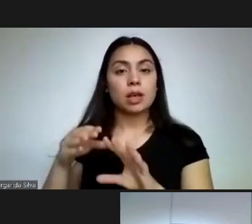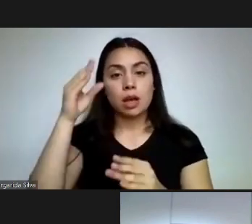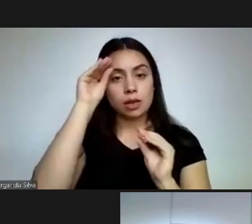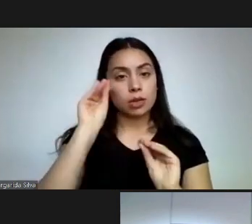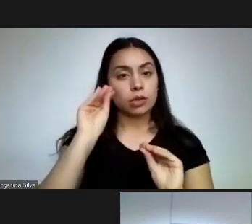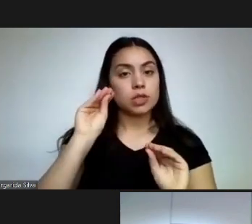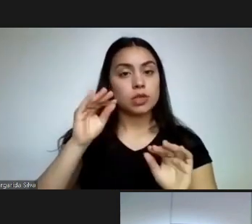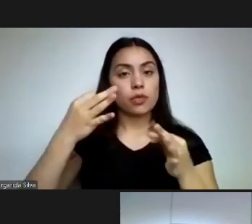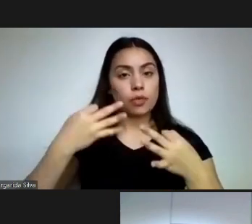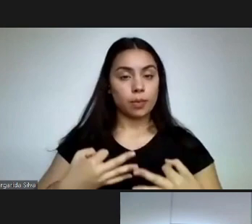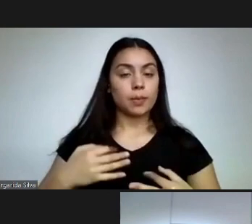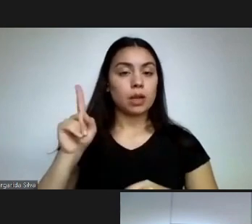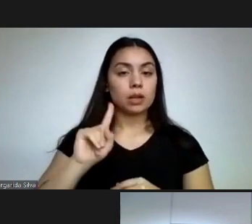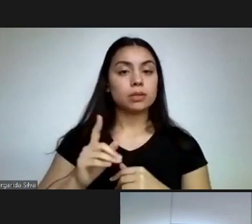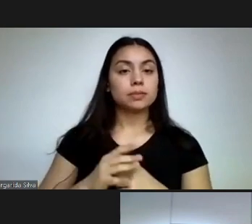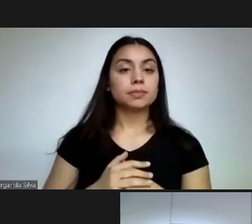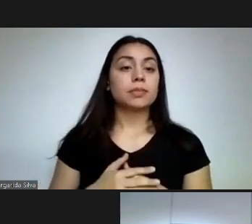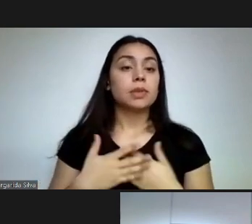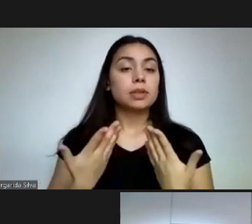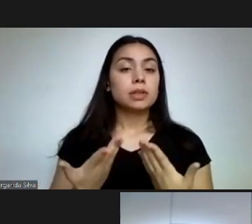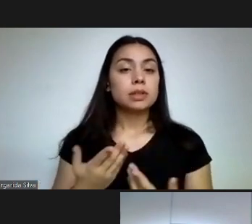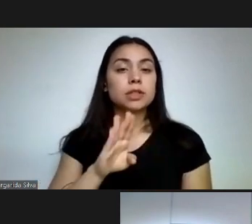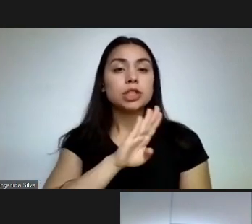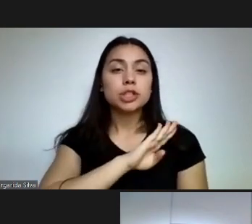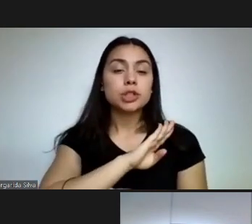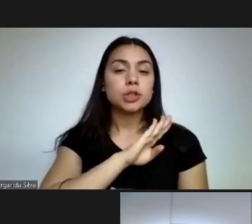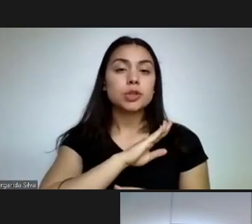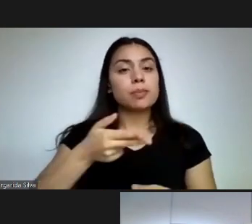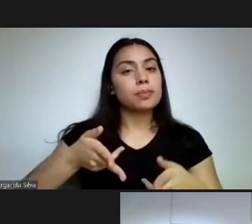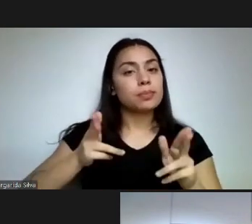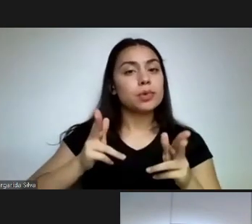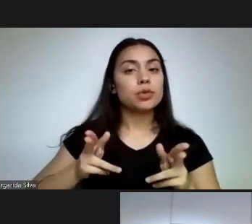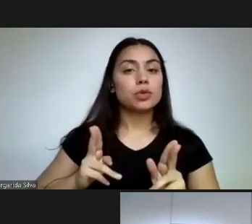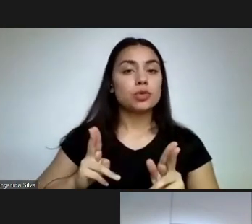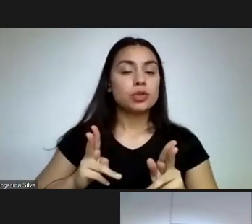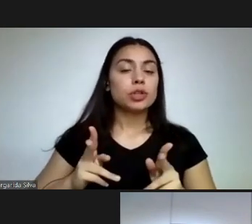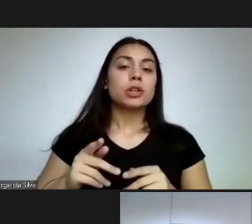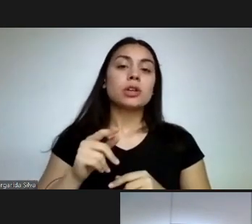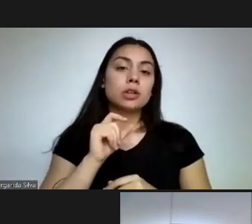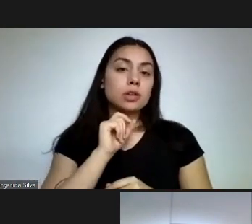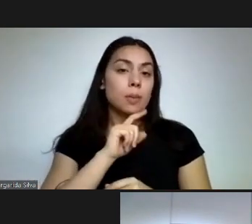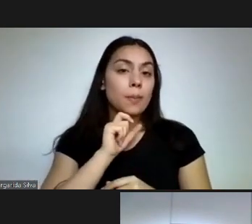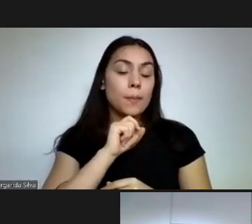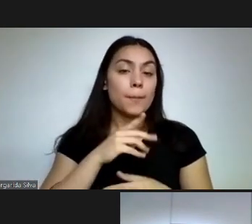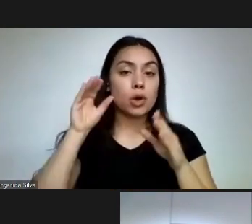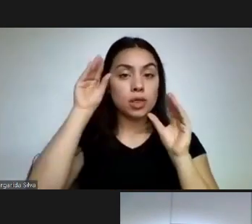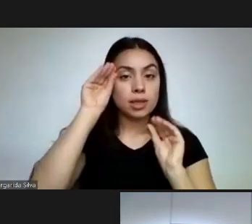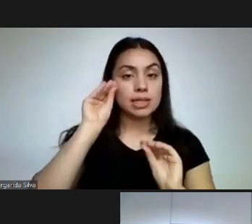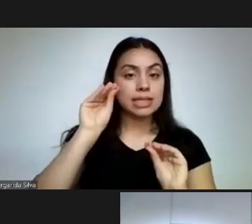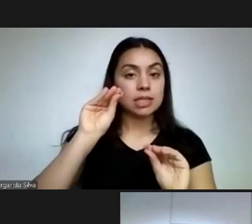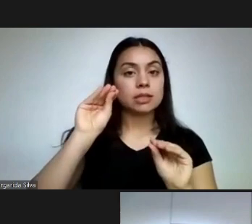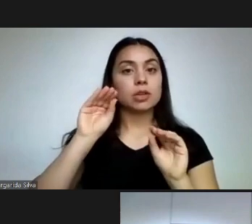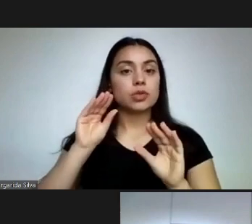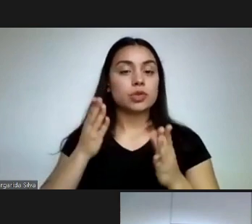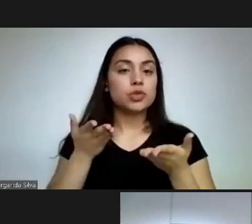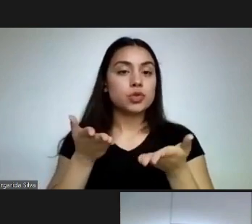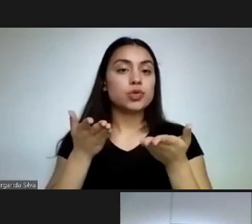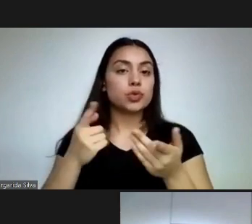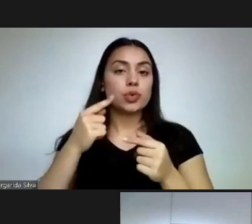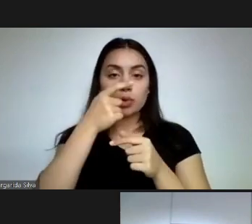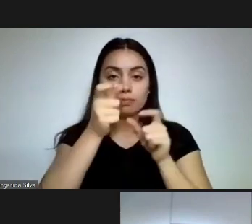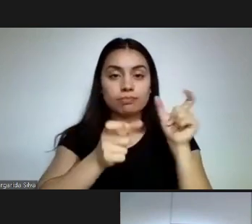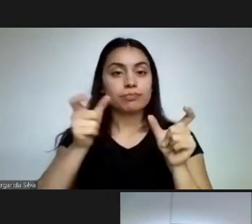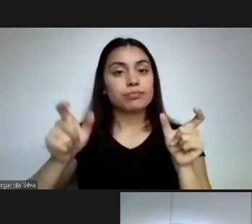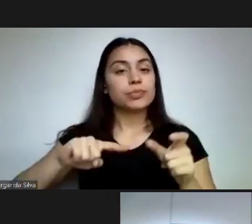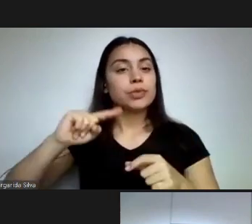formal, enfim, testarmos novas metodologias que permitam de forma segura também nós próprios, e isso também é algo que a mim me interessa, confrontarmos os